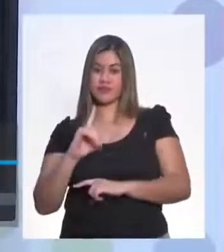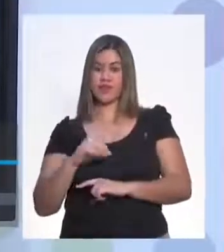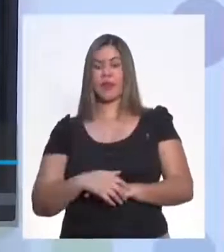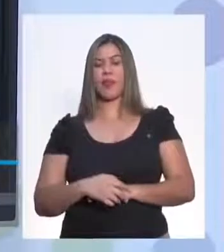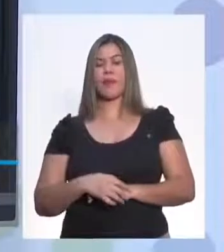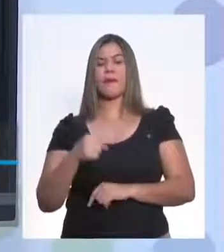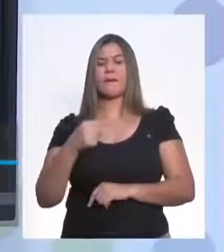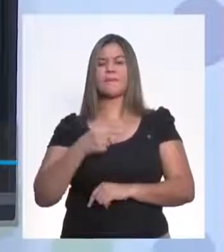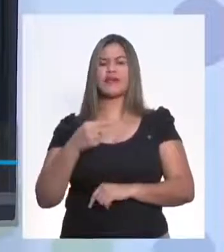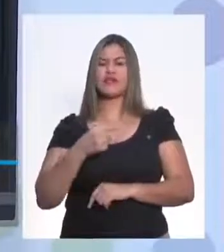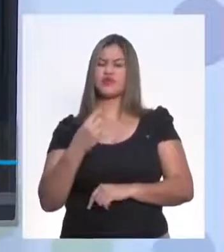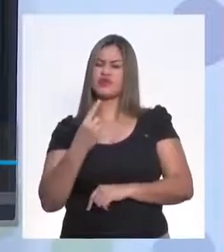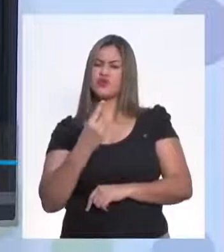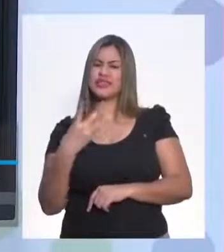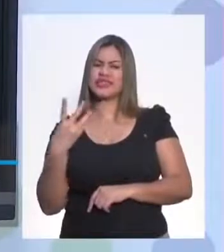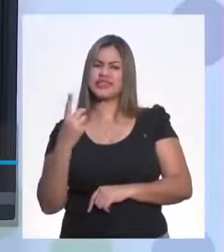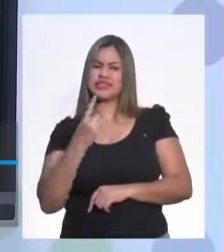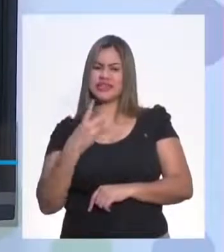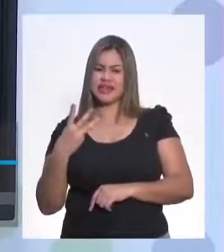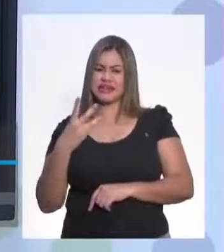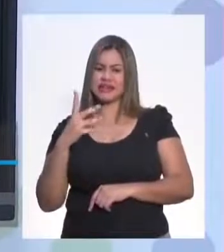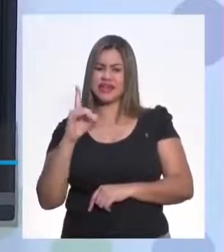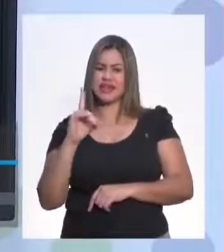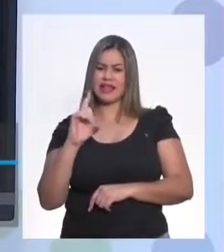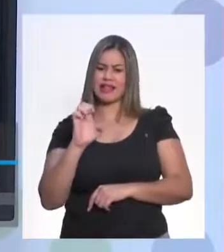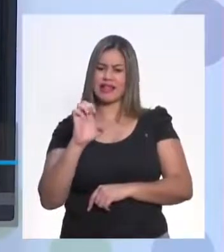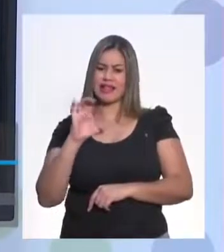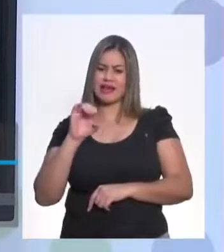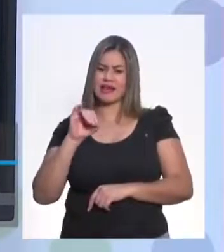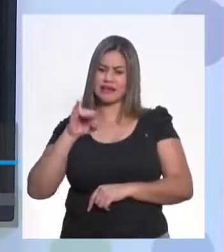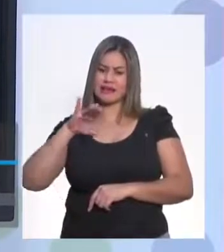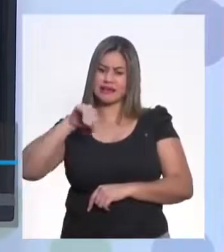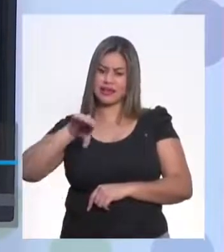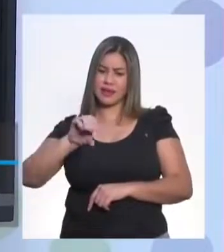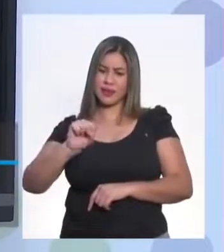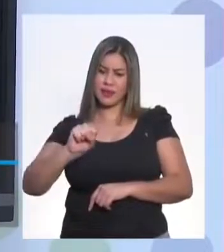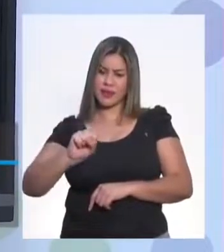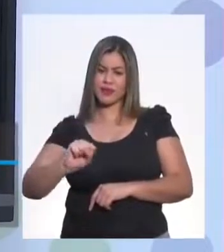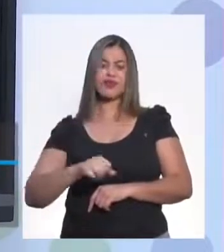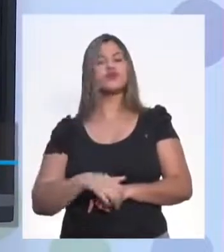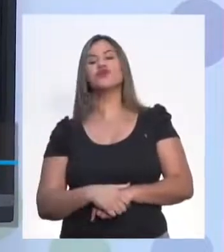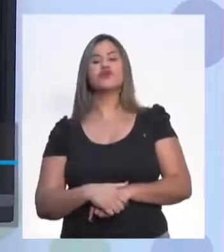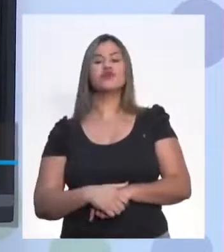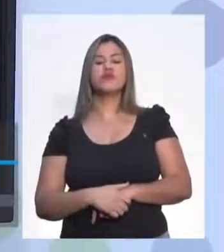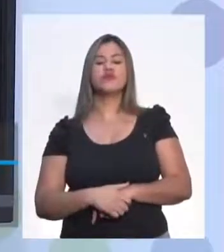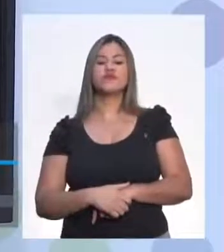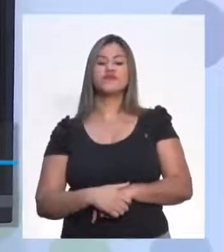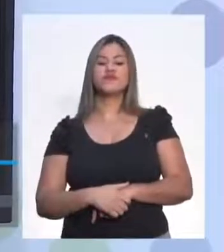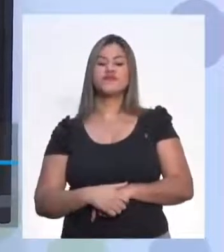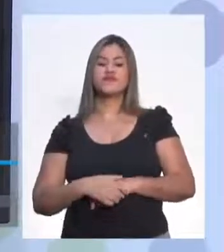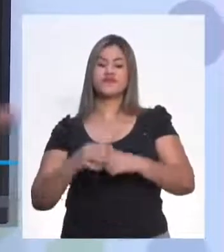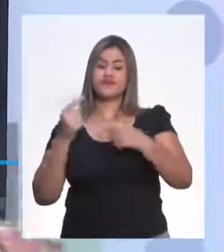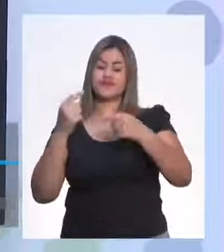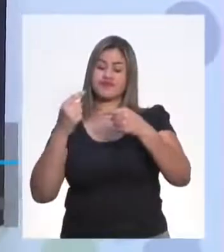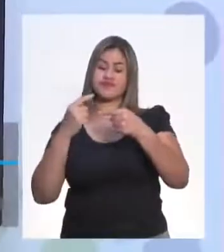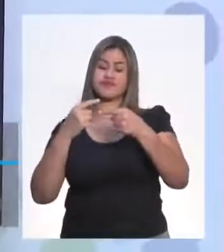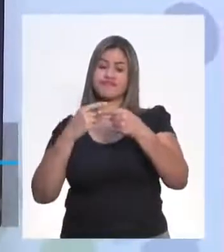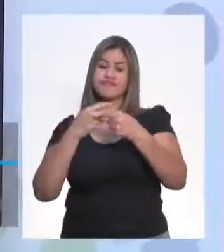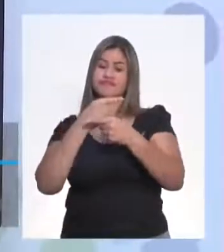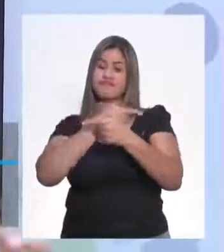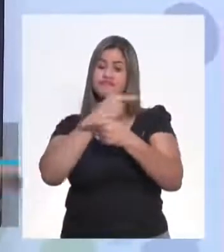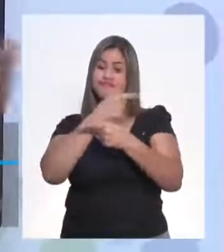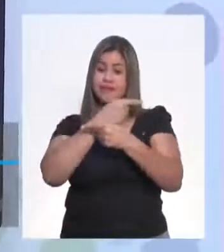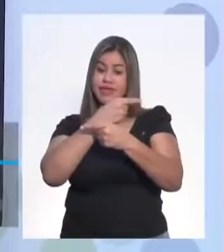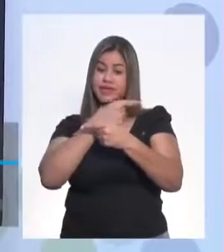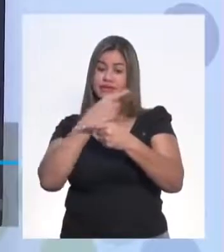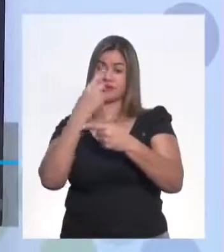13 décimos. Então, eu vou ter menos 13 décimos, que não dá para